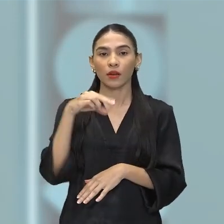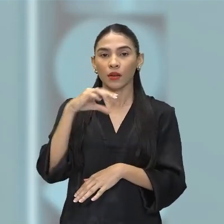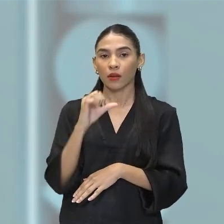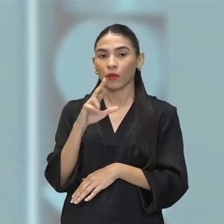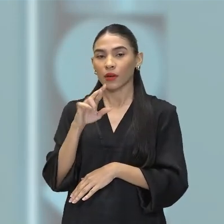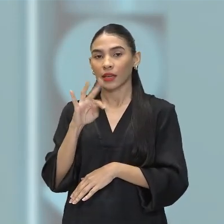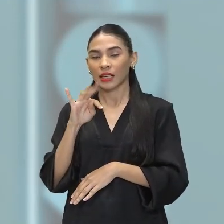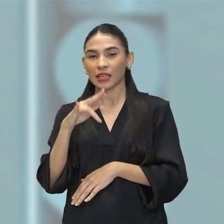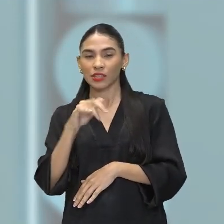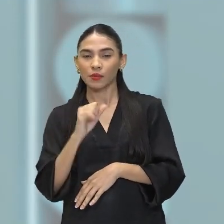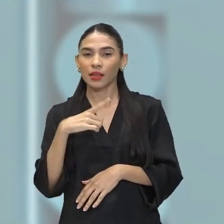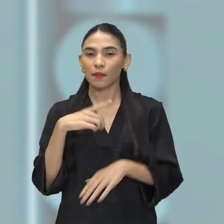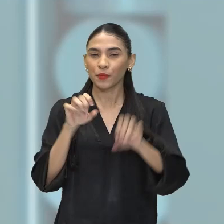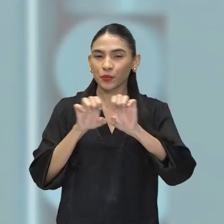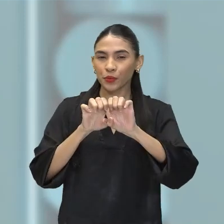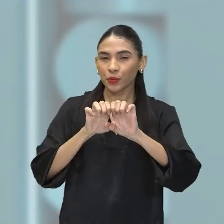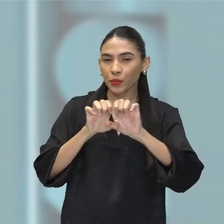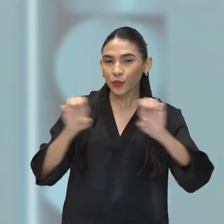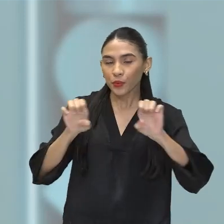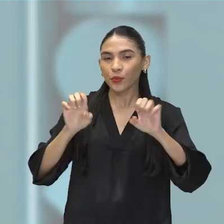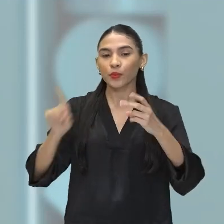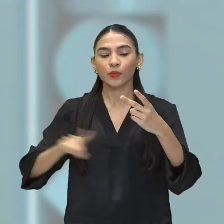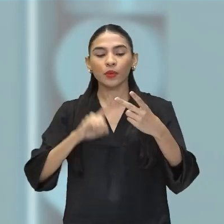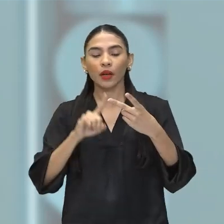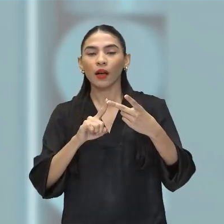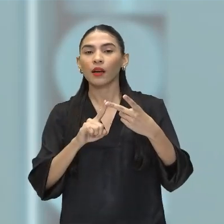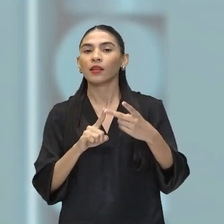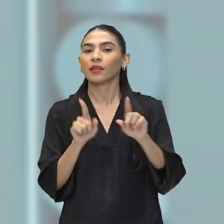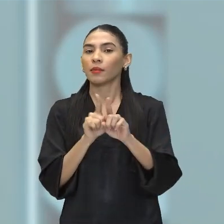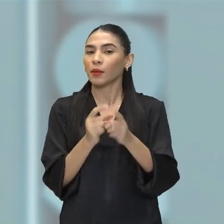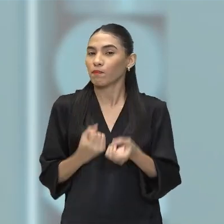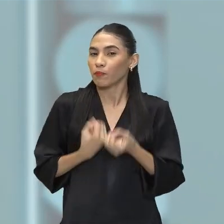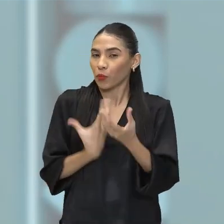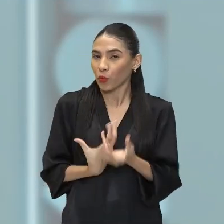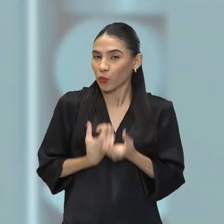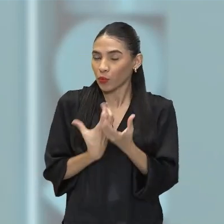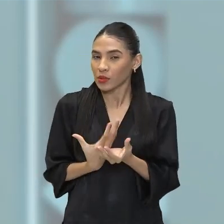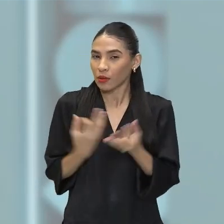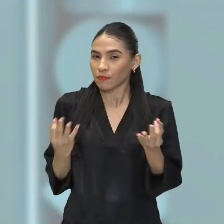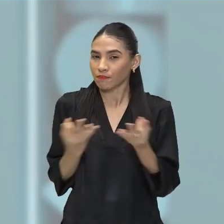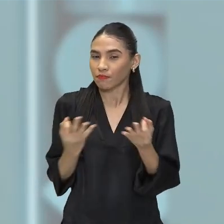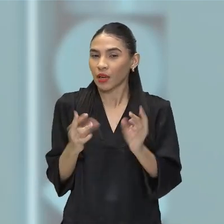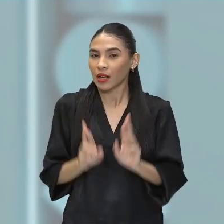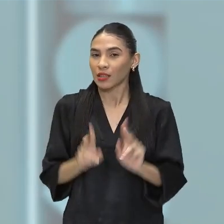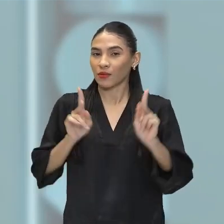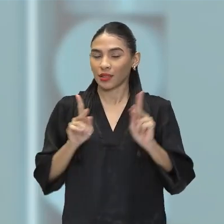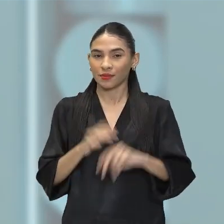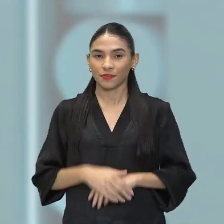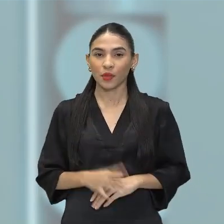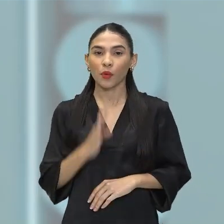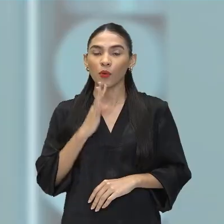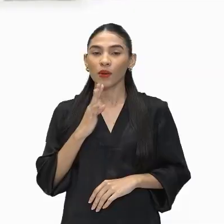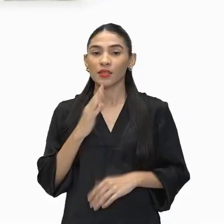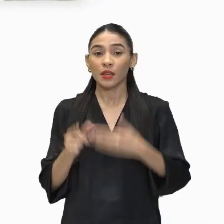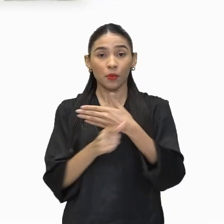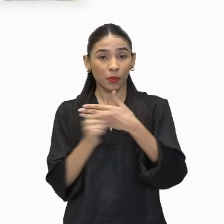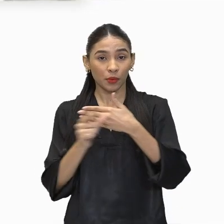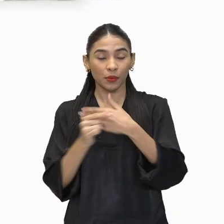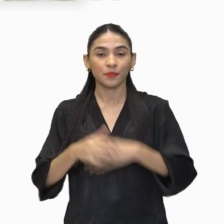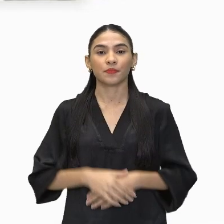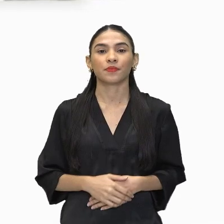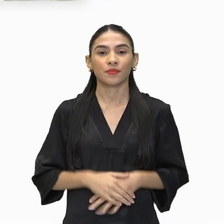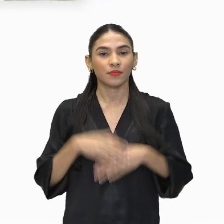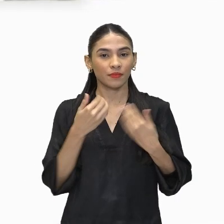trazer formas, que vai trazer uma produção poética diferenciada. Vamos conhecer um pouco sobre esse autor?